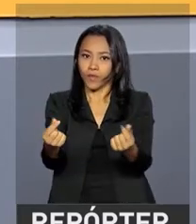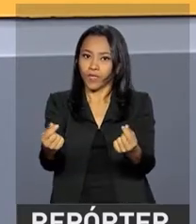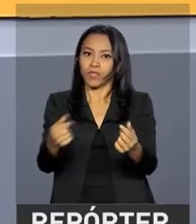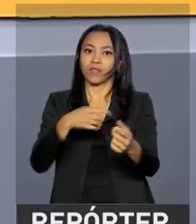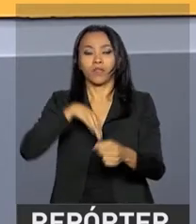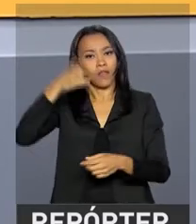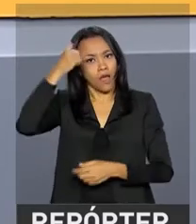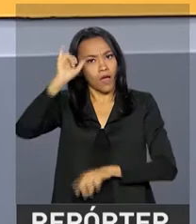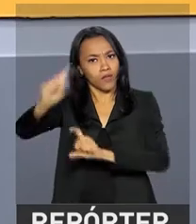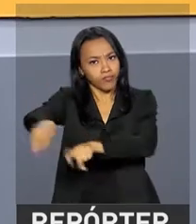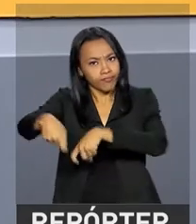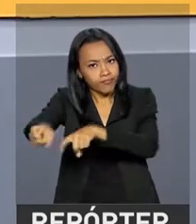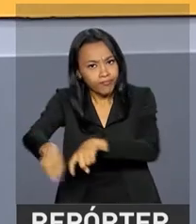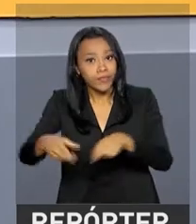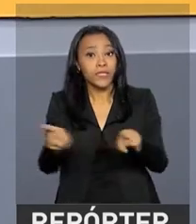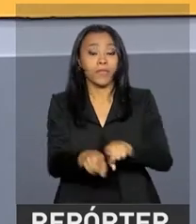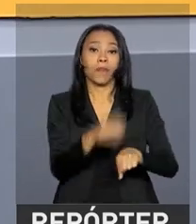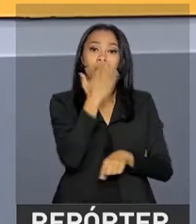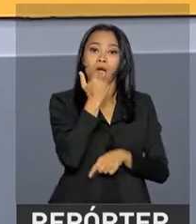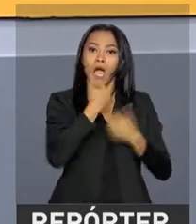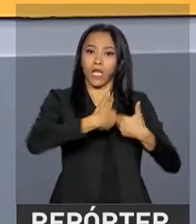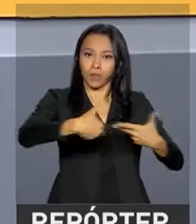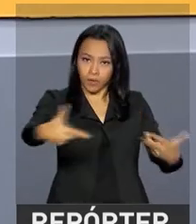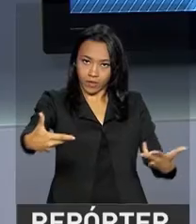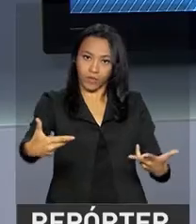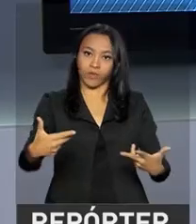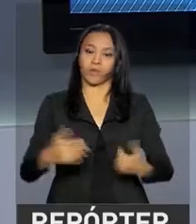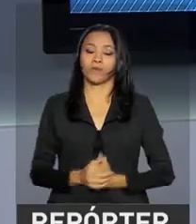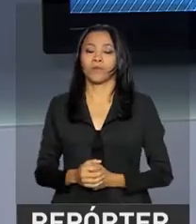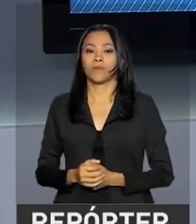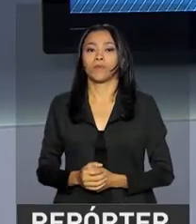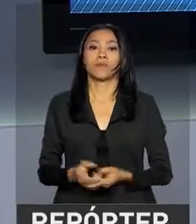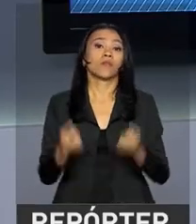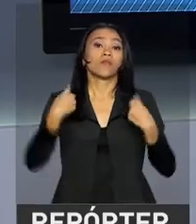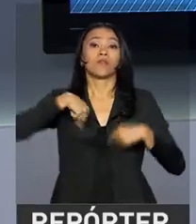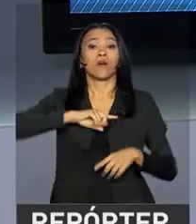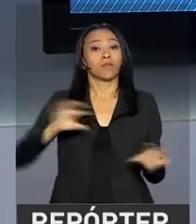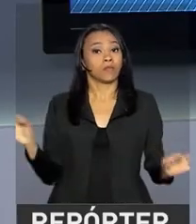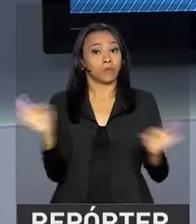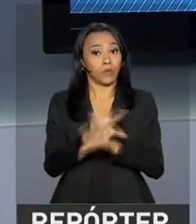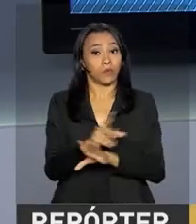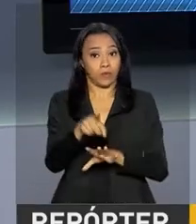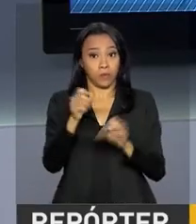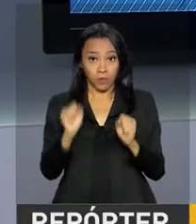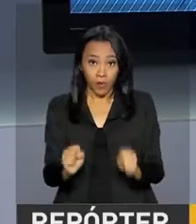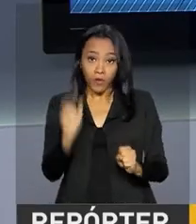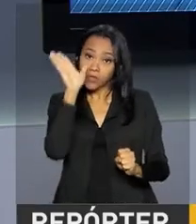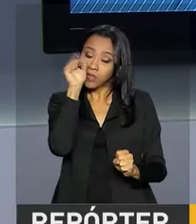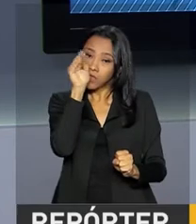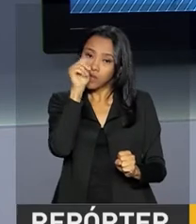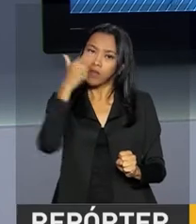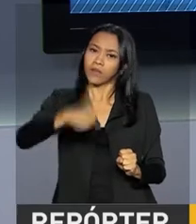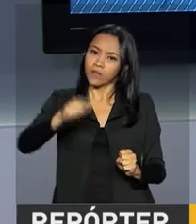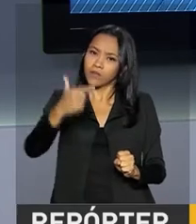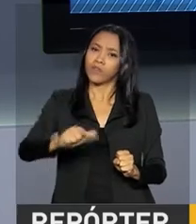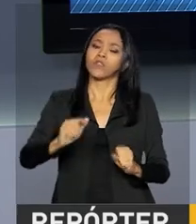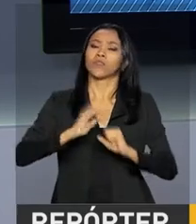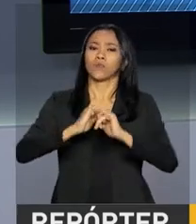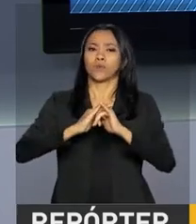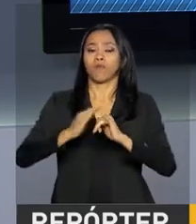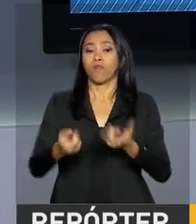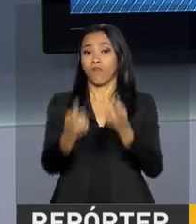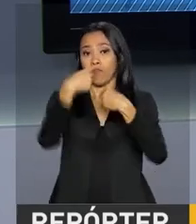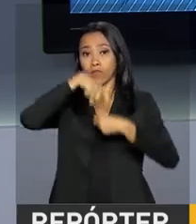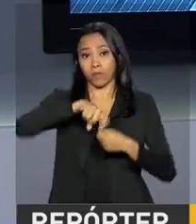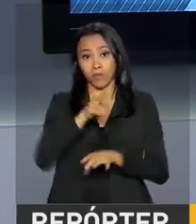no atacado e dos alimentos no varejo nós ficamos por aqui você pode rever as reportagens no youtube voltamos